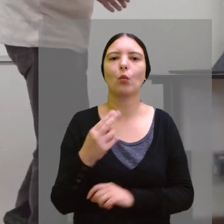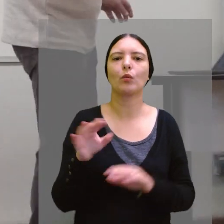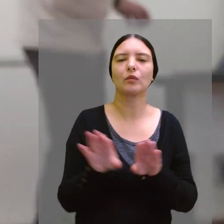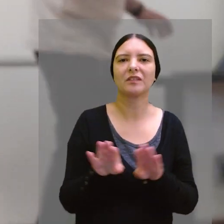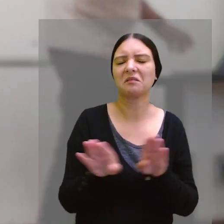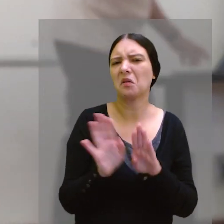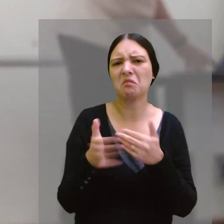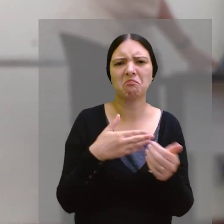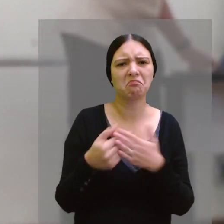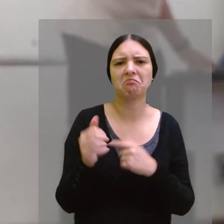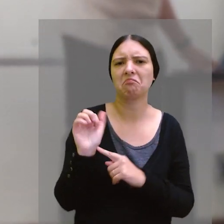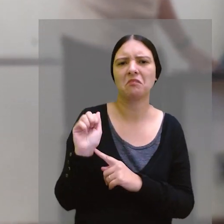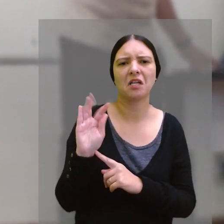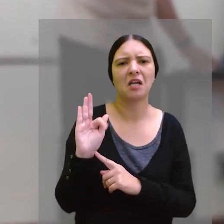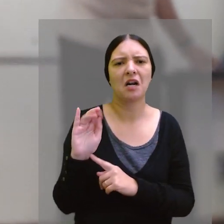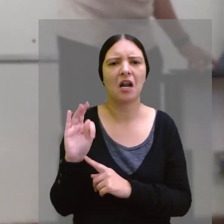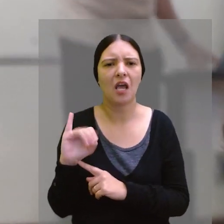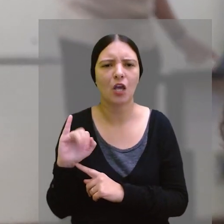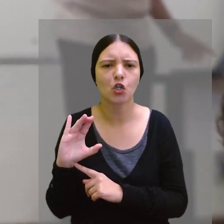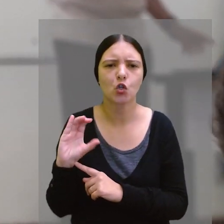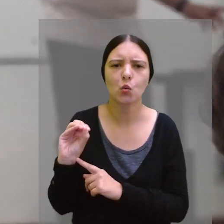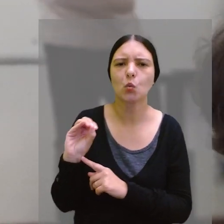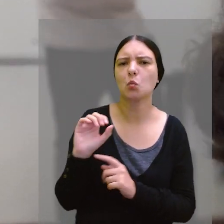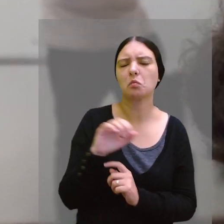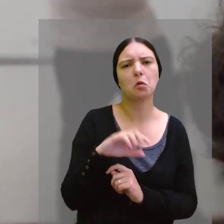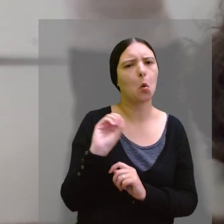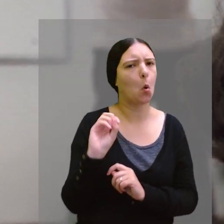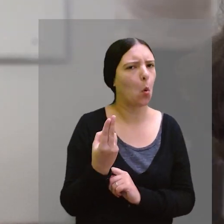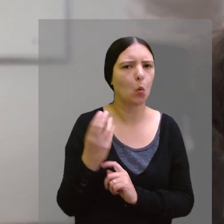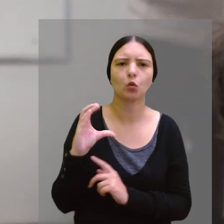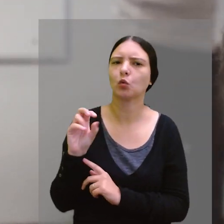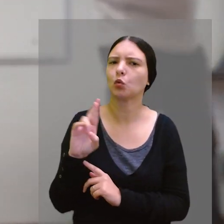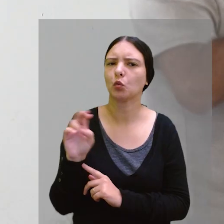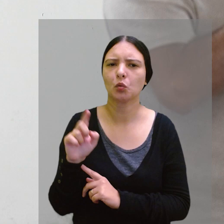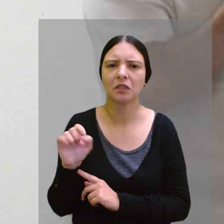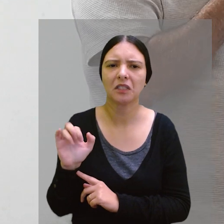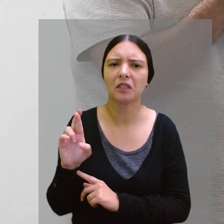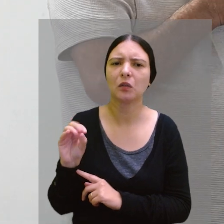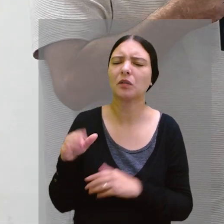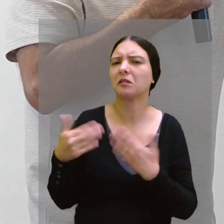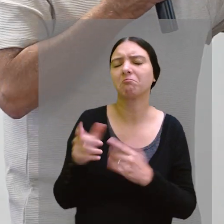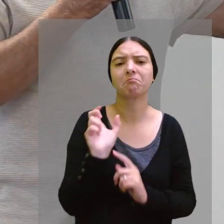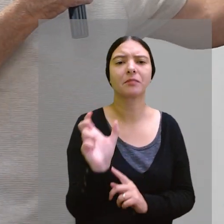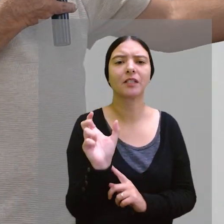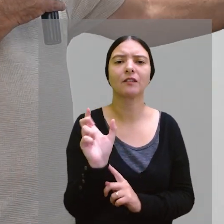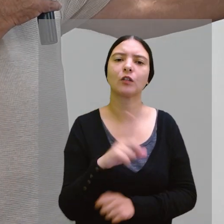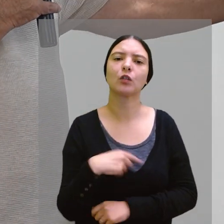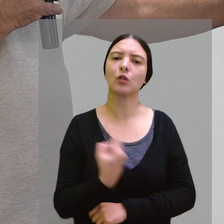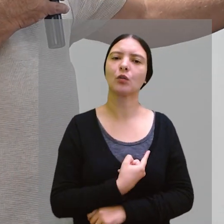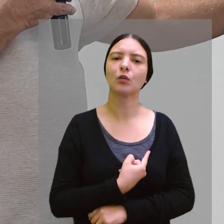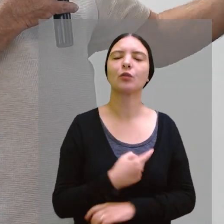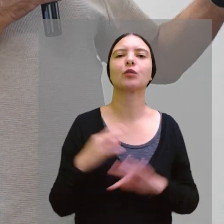ou tanto fala no Atlético ou no Cruzeiro. Então, o que é a palavra? Todos nós somos frutos